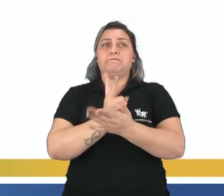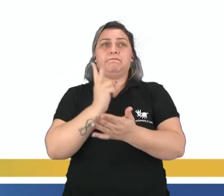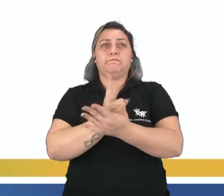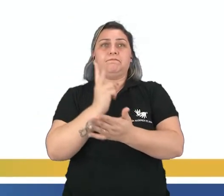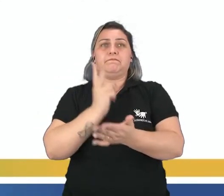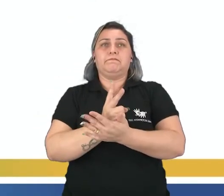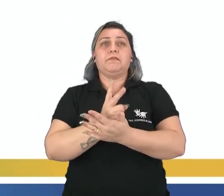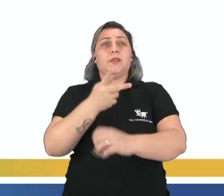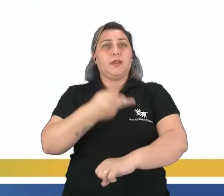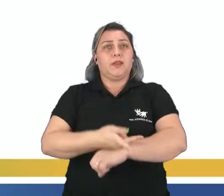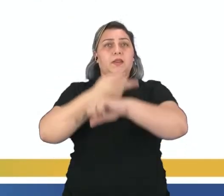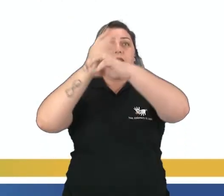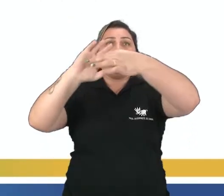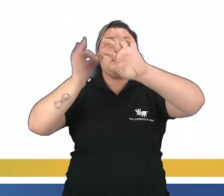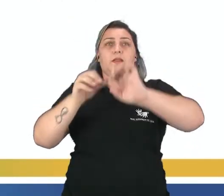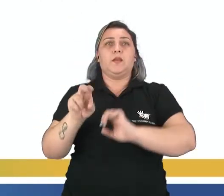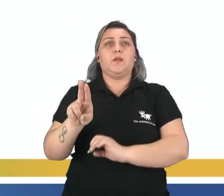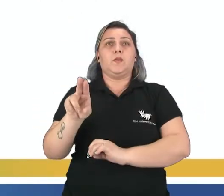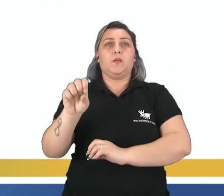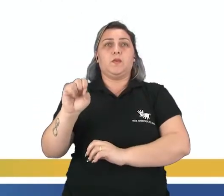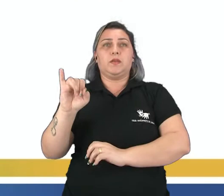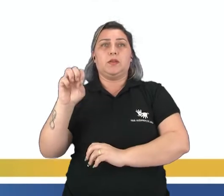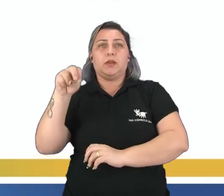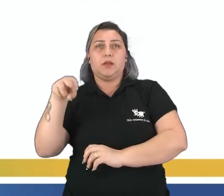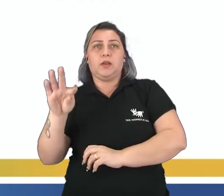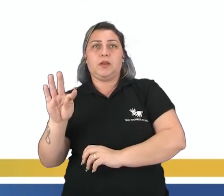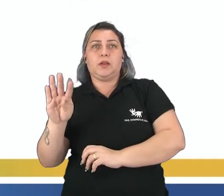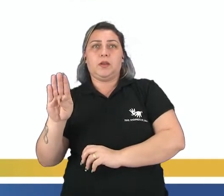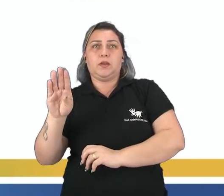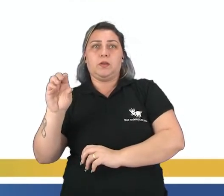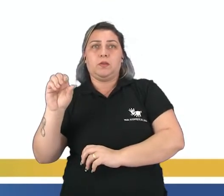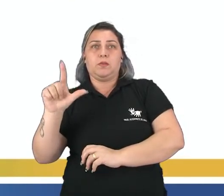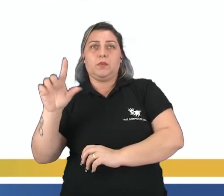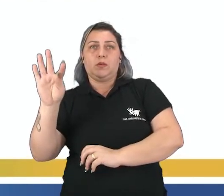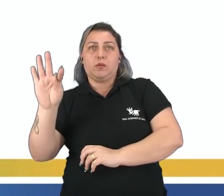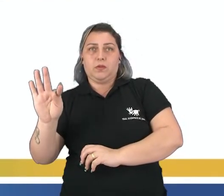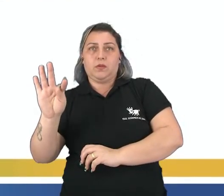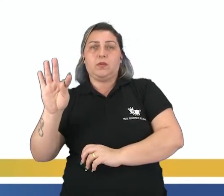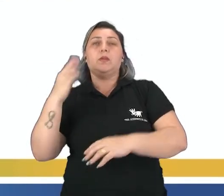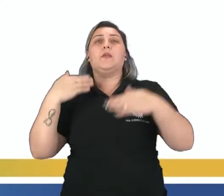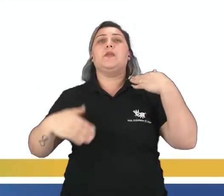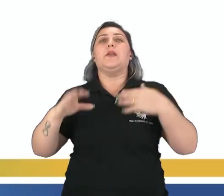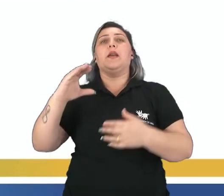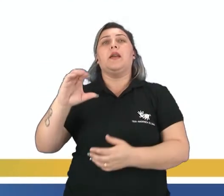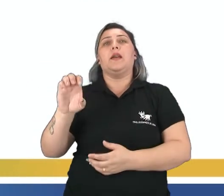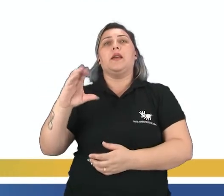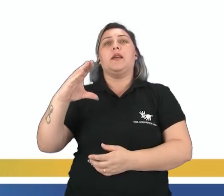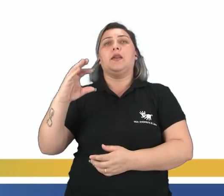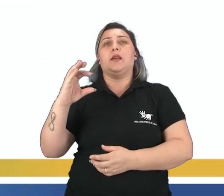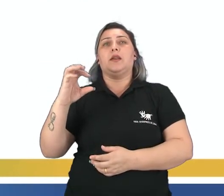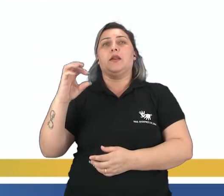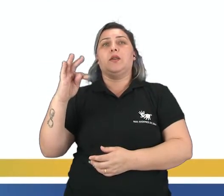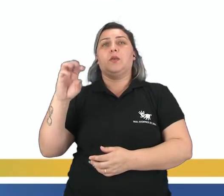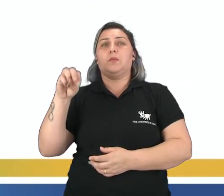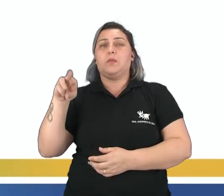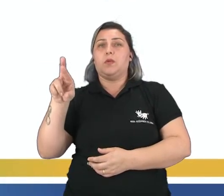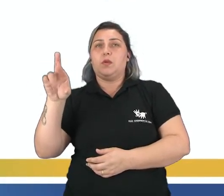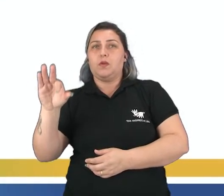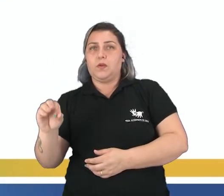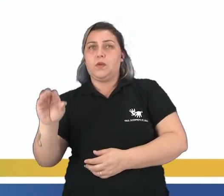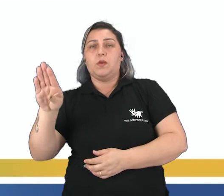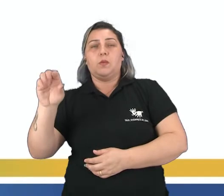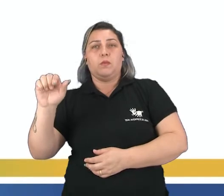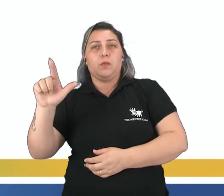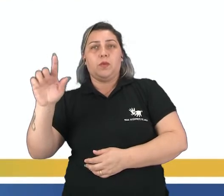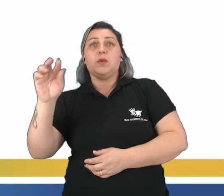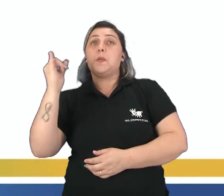haverá exceções, né? Como o campeão olímpico Usain Bolt, né? De biotipo ectomorfo. O Bolt